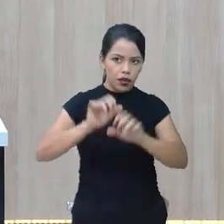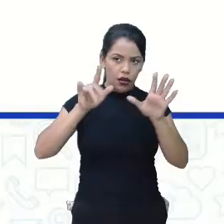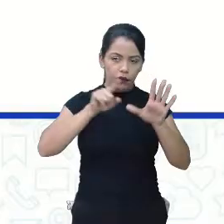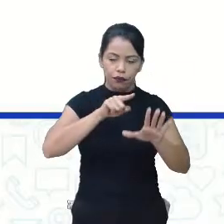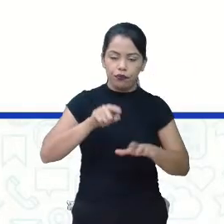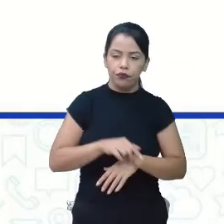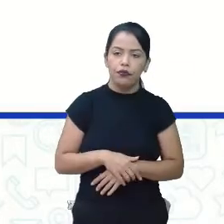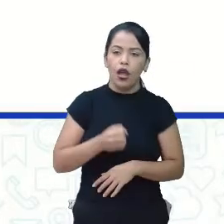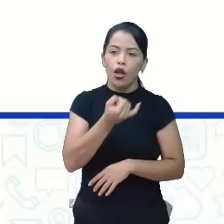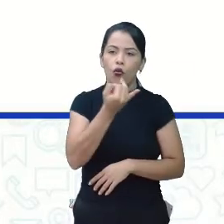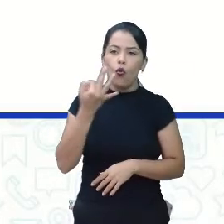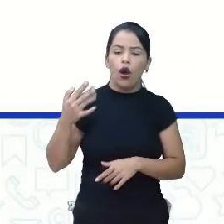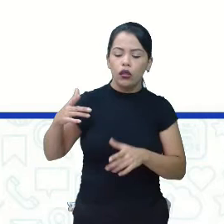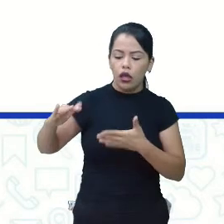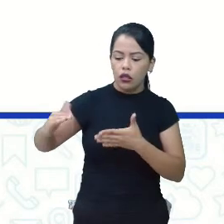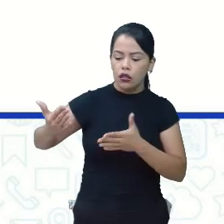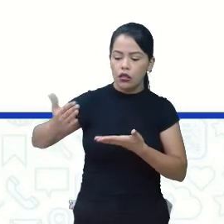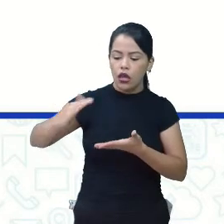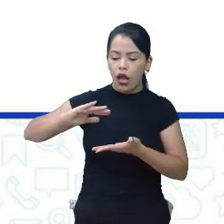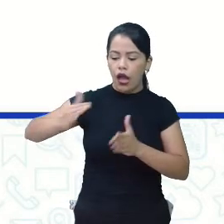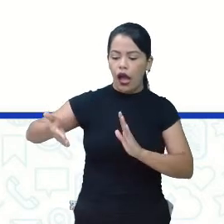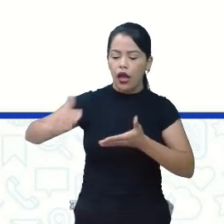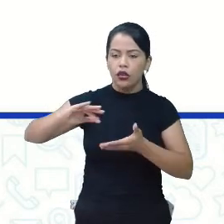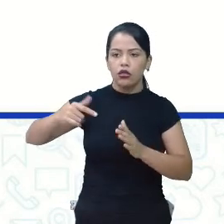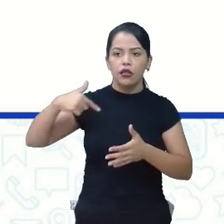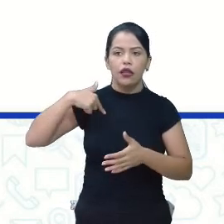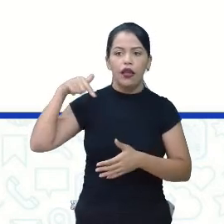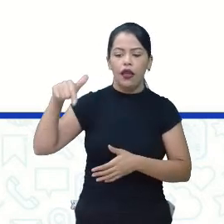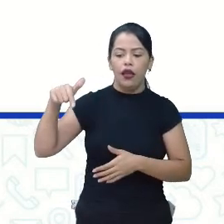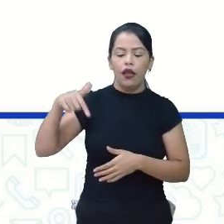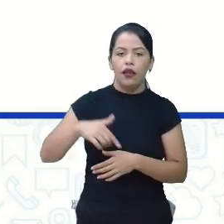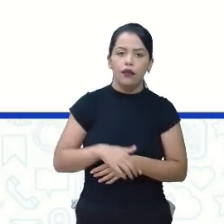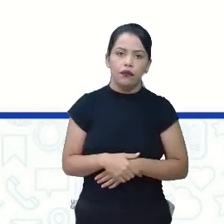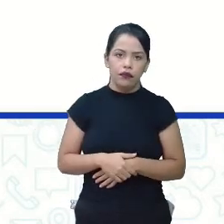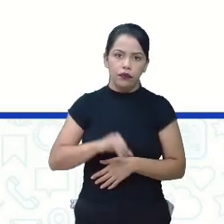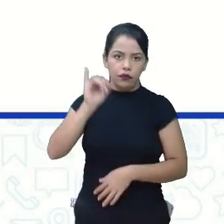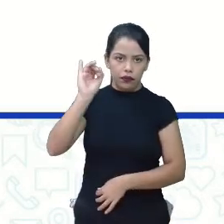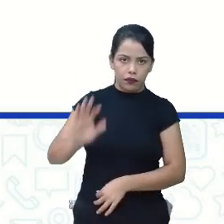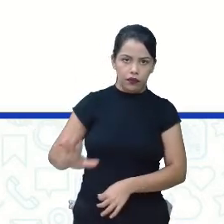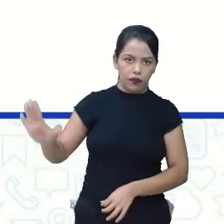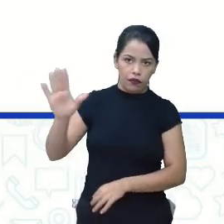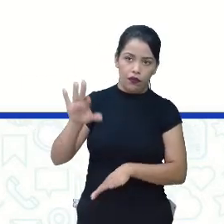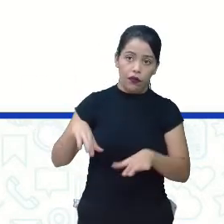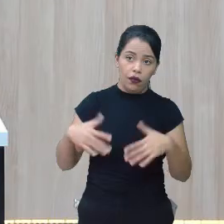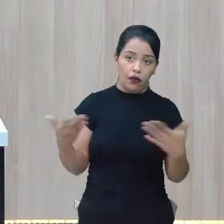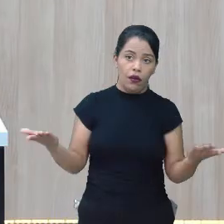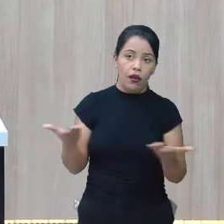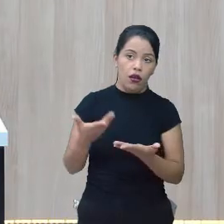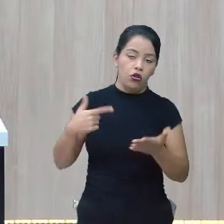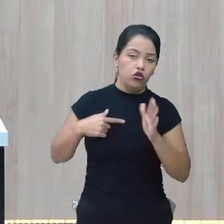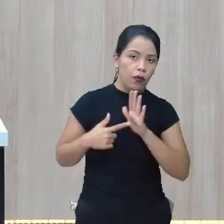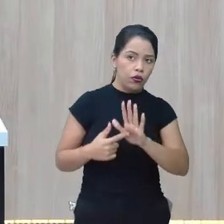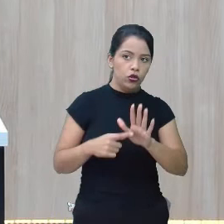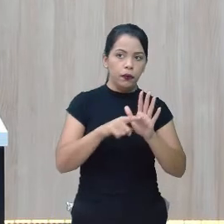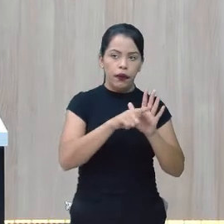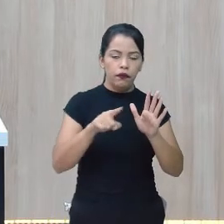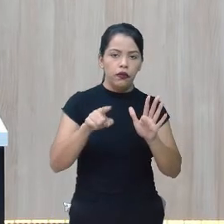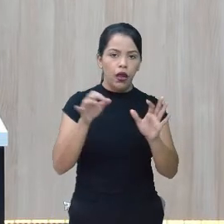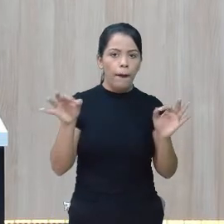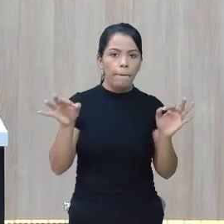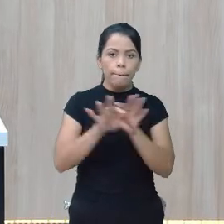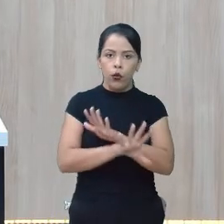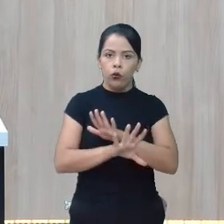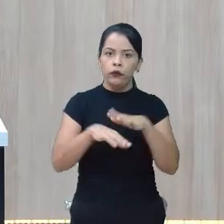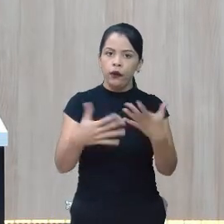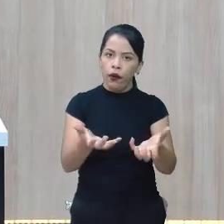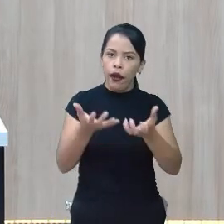Quantas caixas tem nessa pilha aí? Então, agora eu não compus, eu já dei para você a pilha pronta e